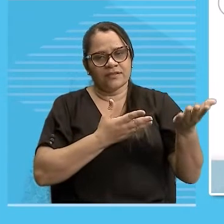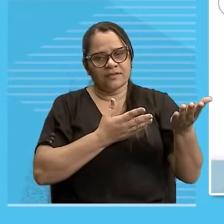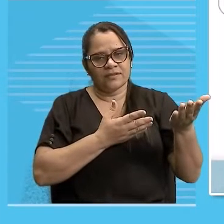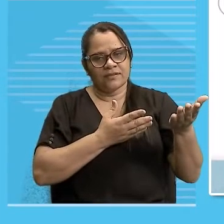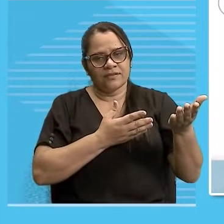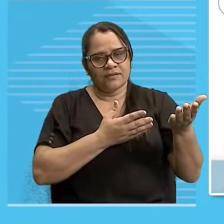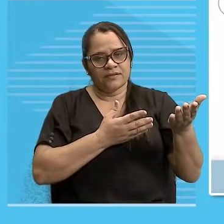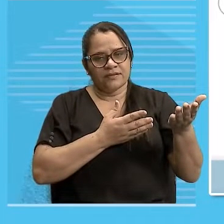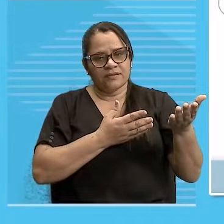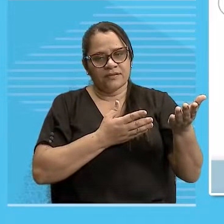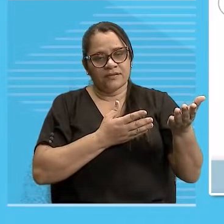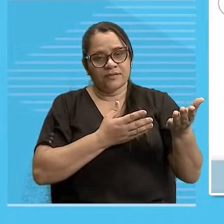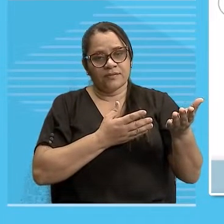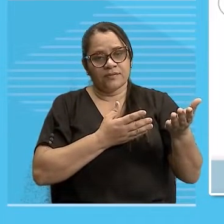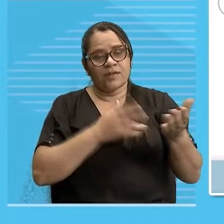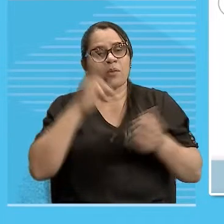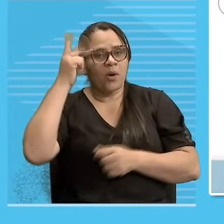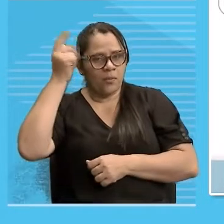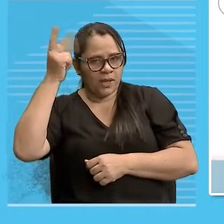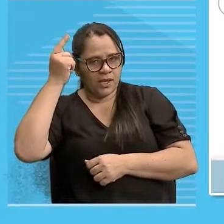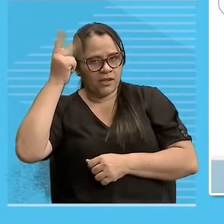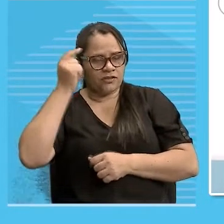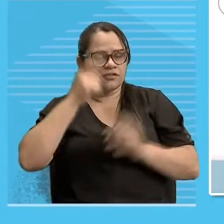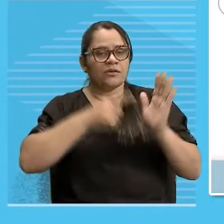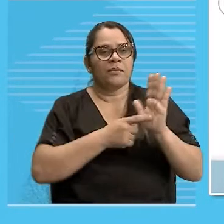Normalmente é para expressar o quê?